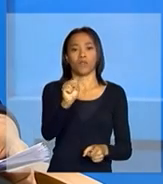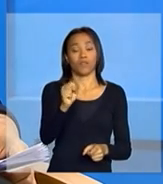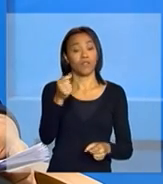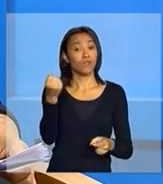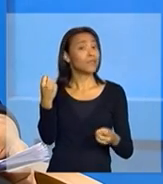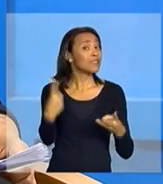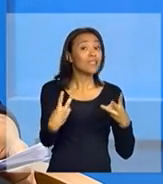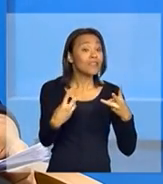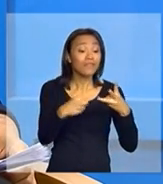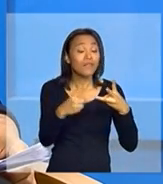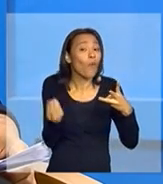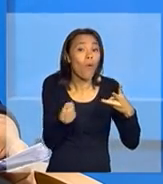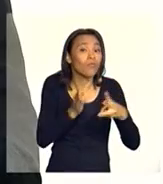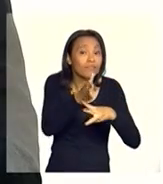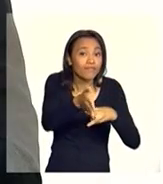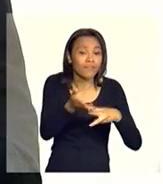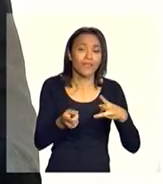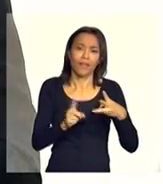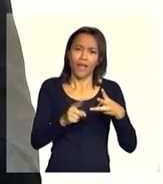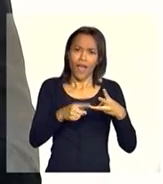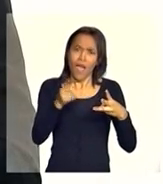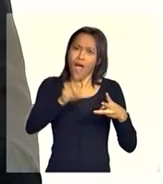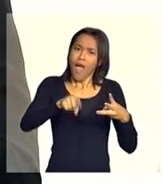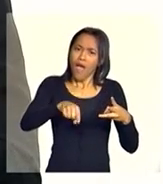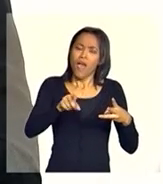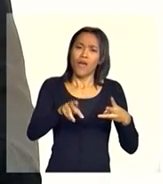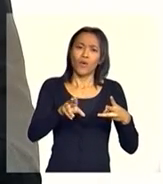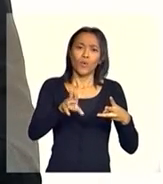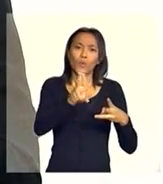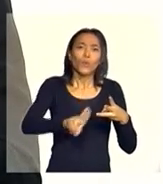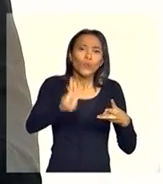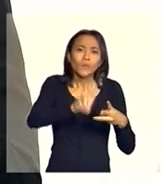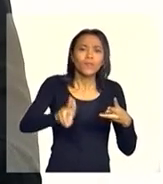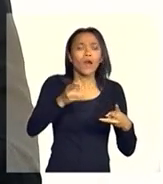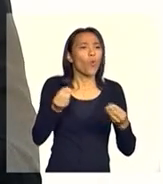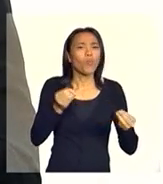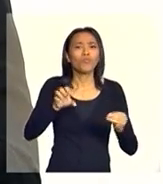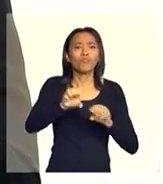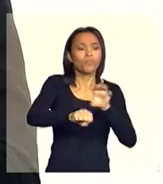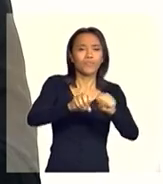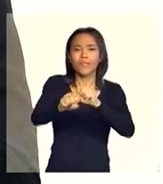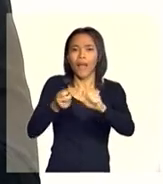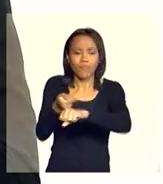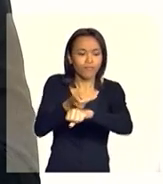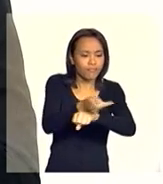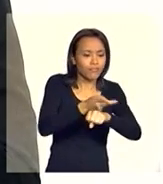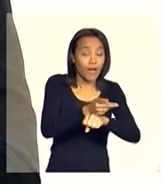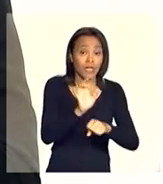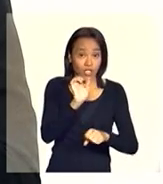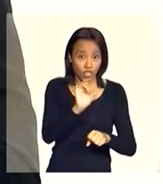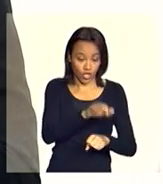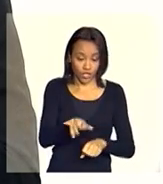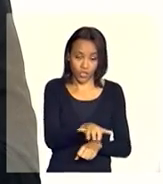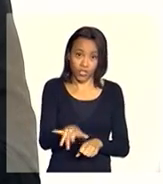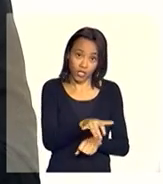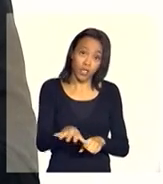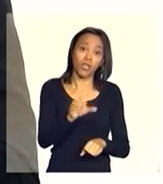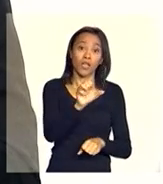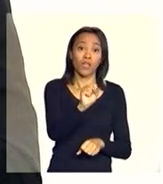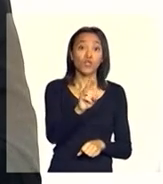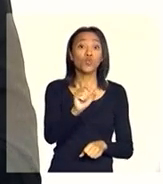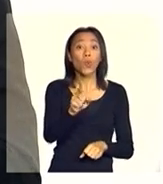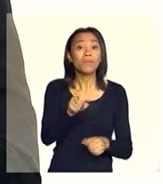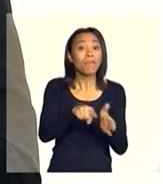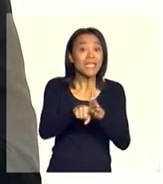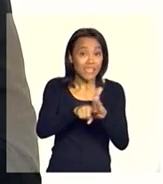terceiro terceira forma é utilizando os mecanismos de os principais mecanismos de busca você digita rede suas manda pesquisar e o